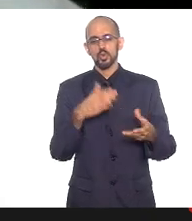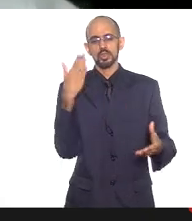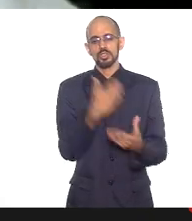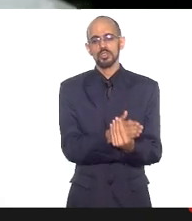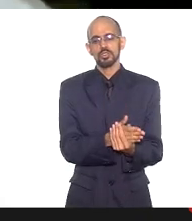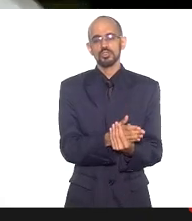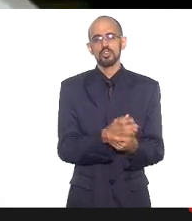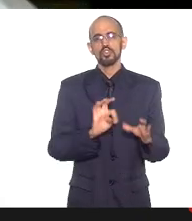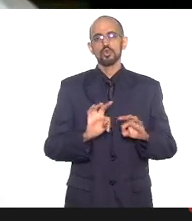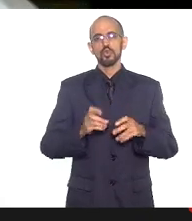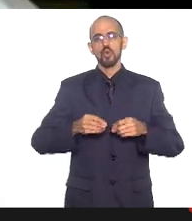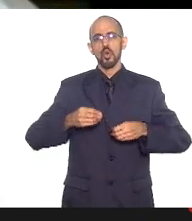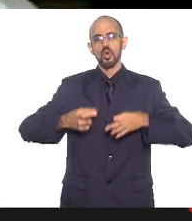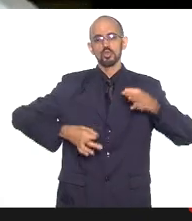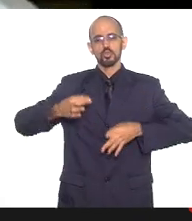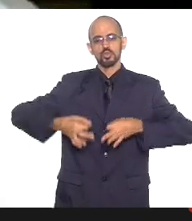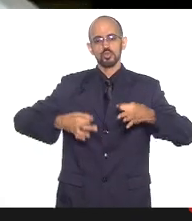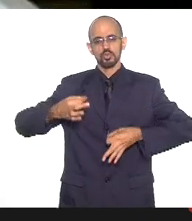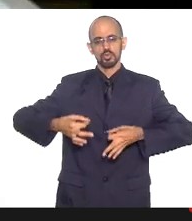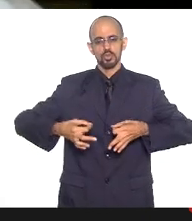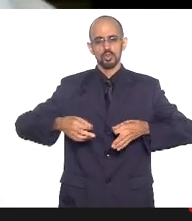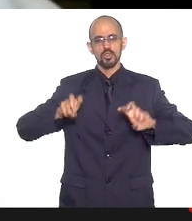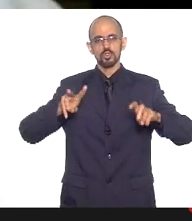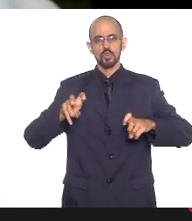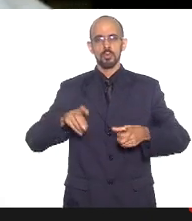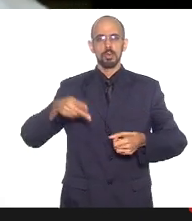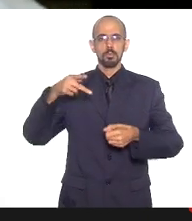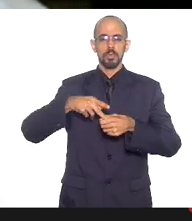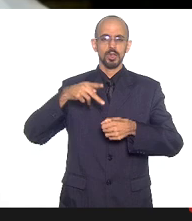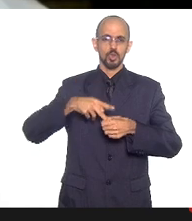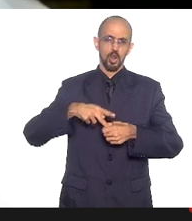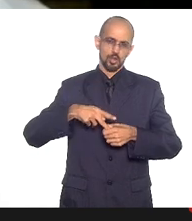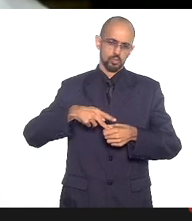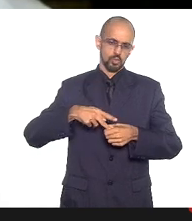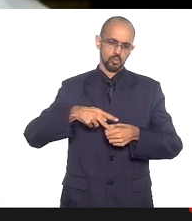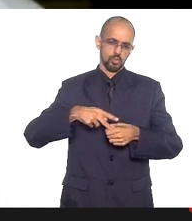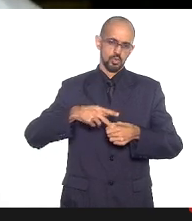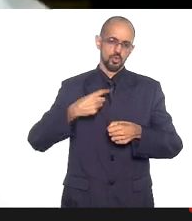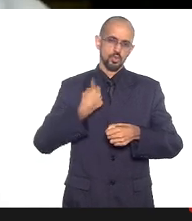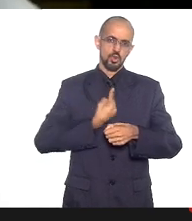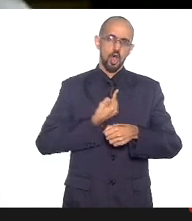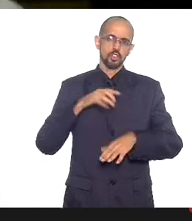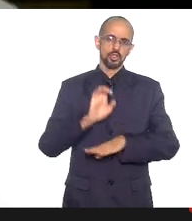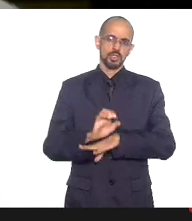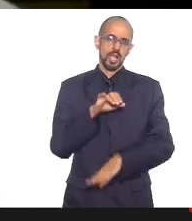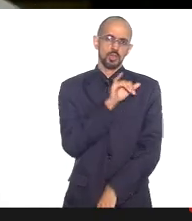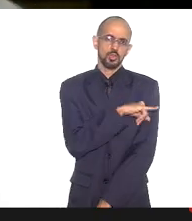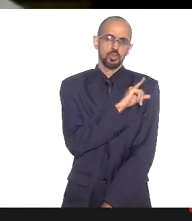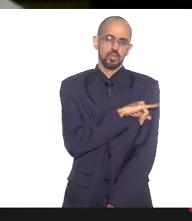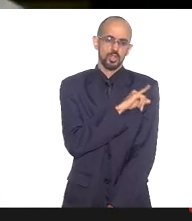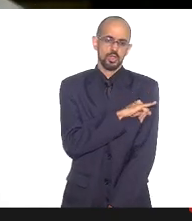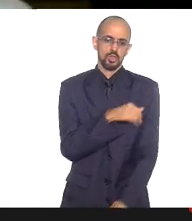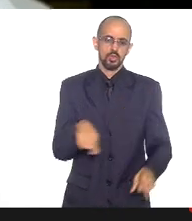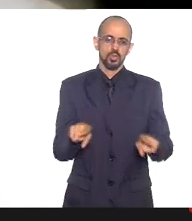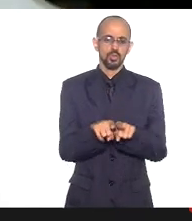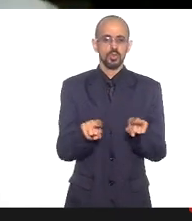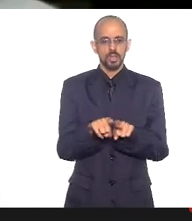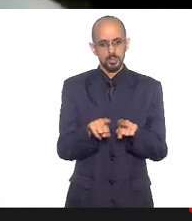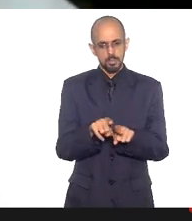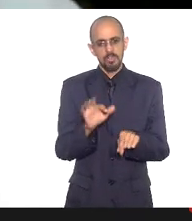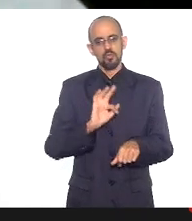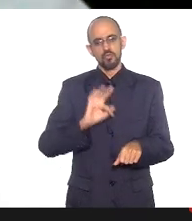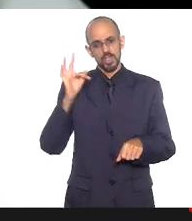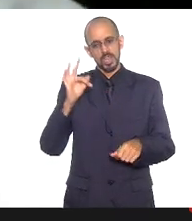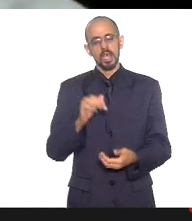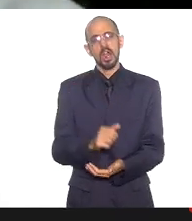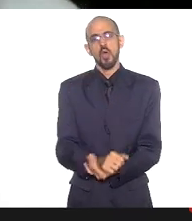tribunais envolvendo petróleo, na nossa área do Estado do Rio, na Justiça Federal do Estado do Rio e na